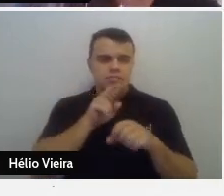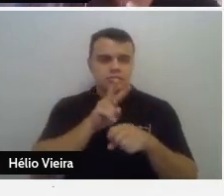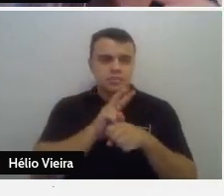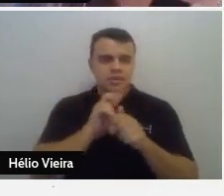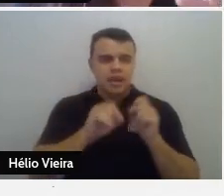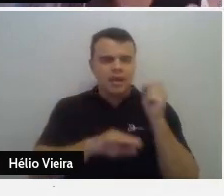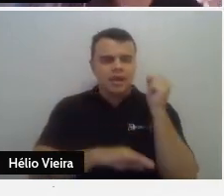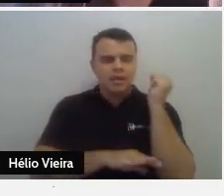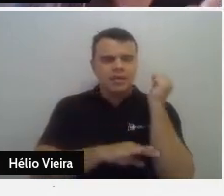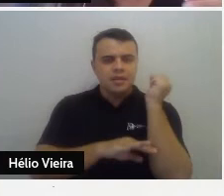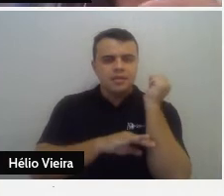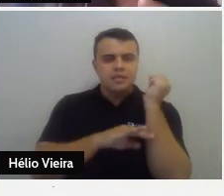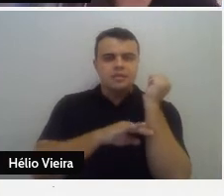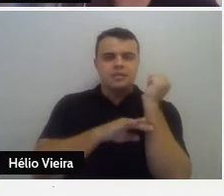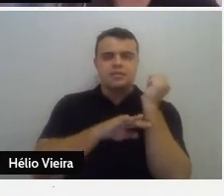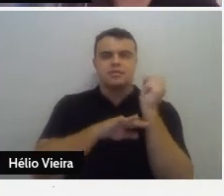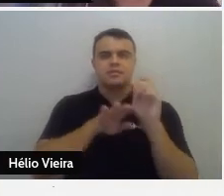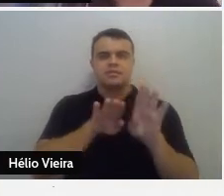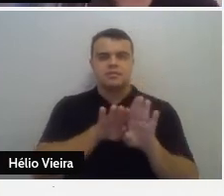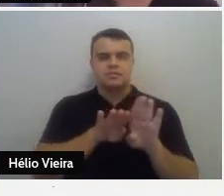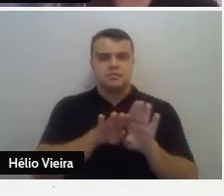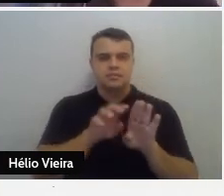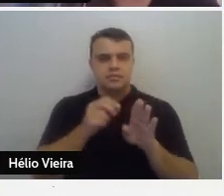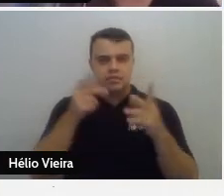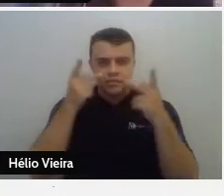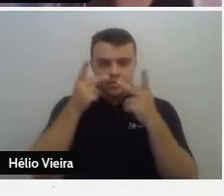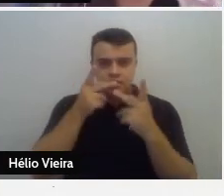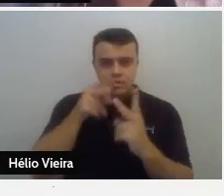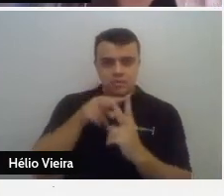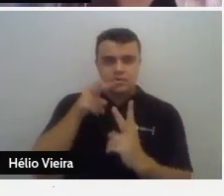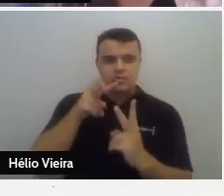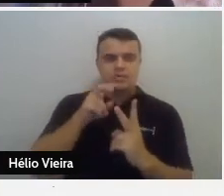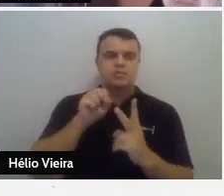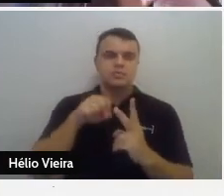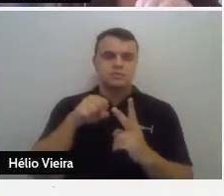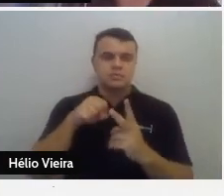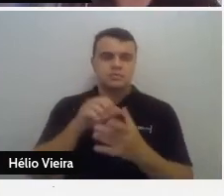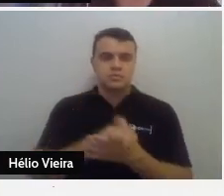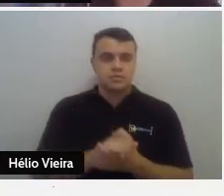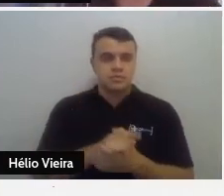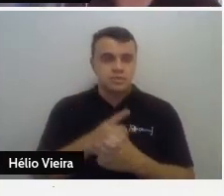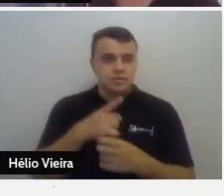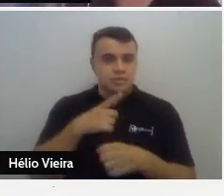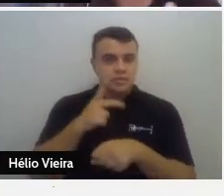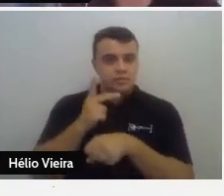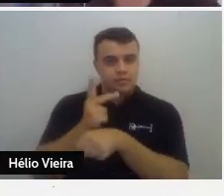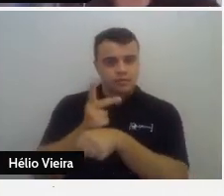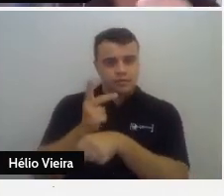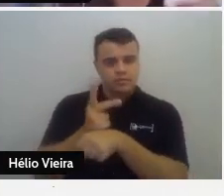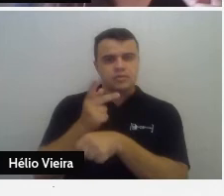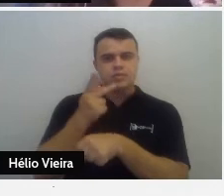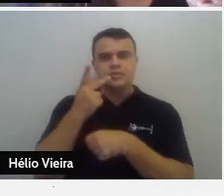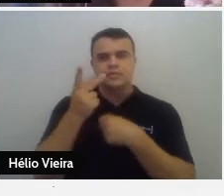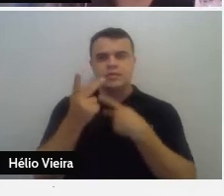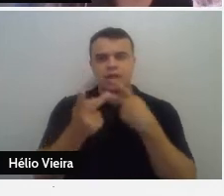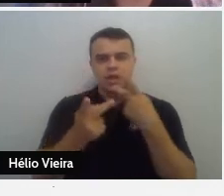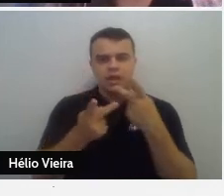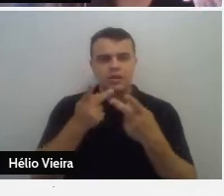você tem os tours virtuais, tem vídeo, né, falando